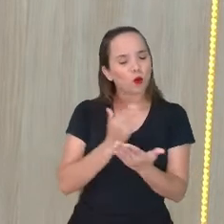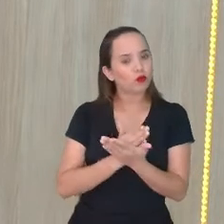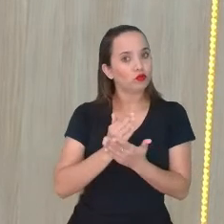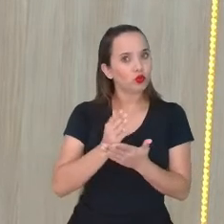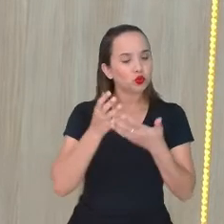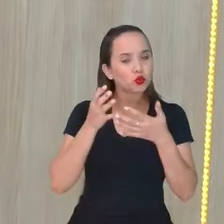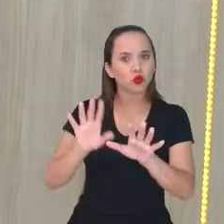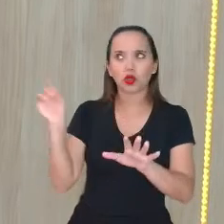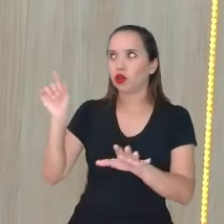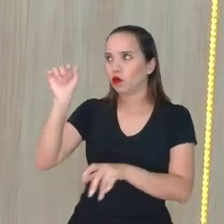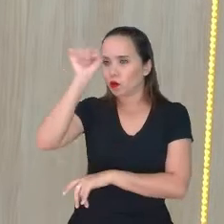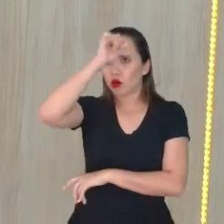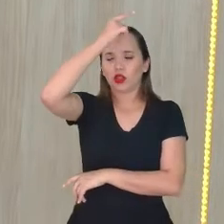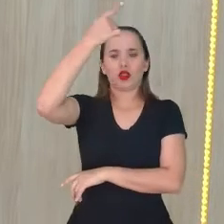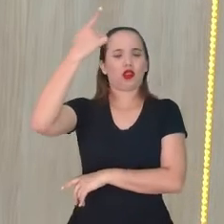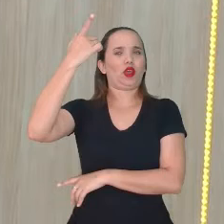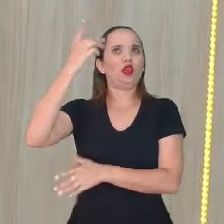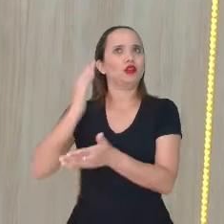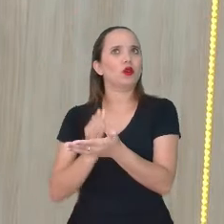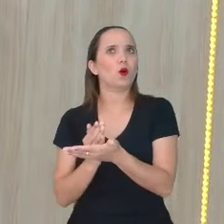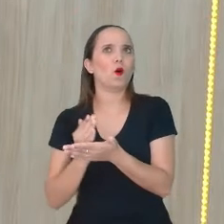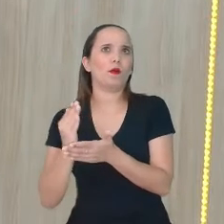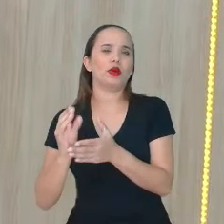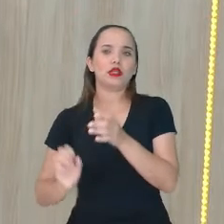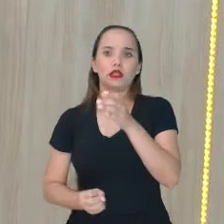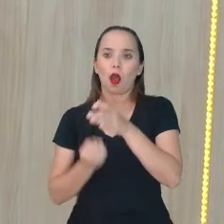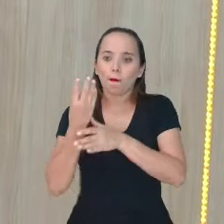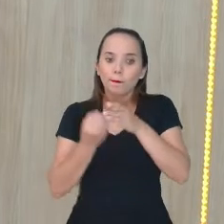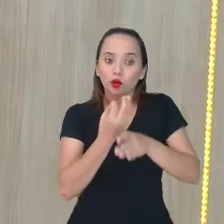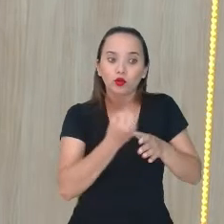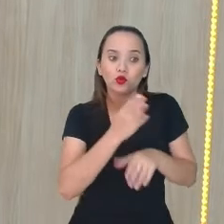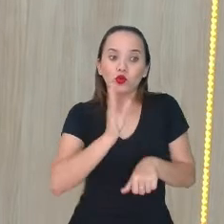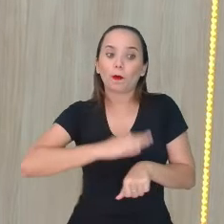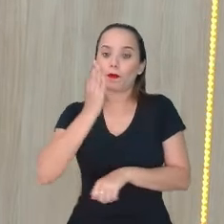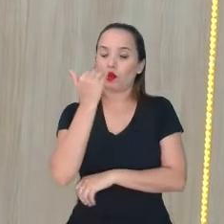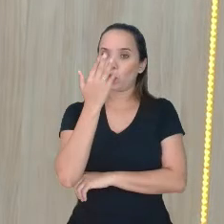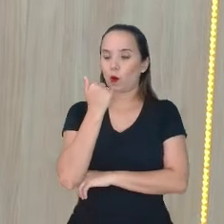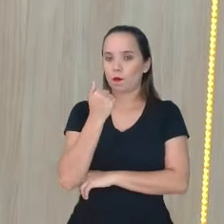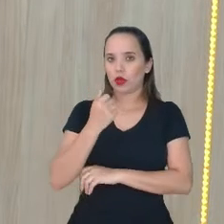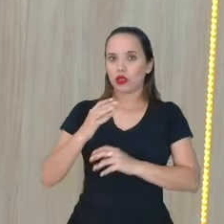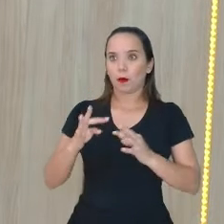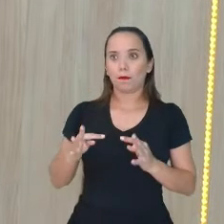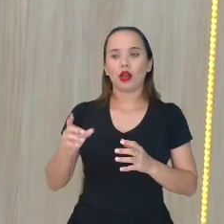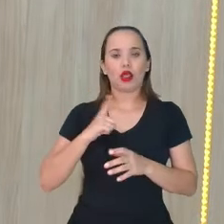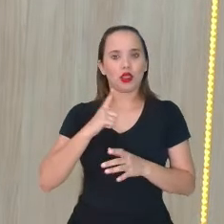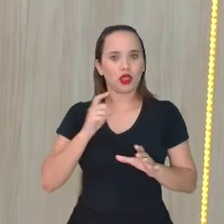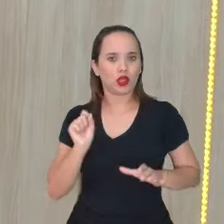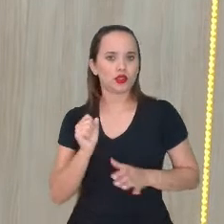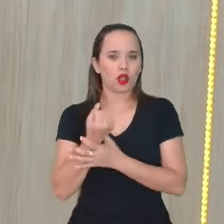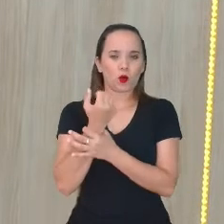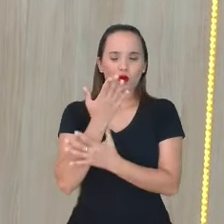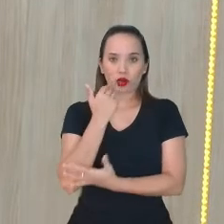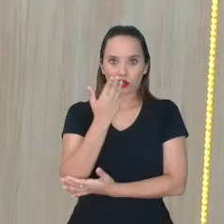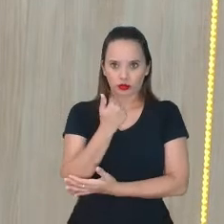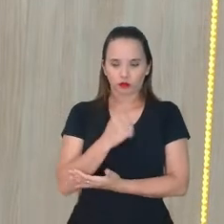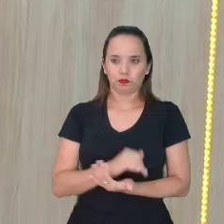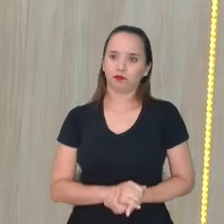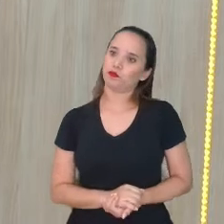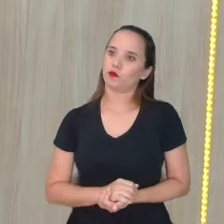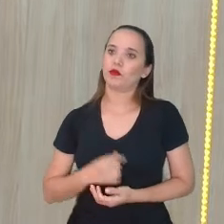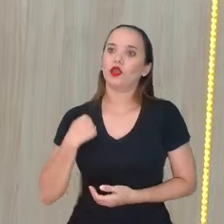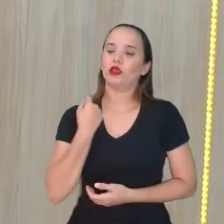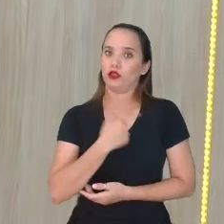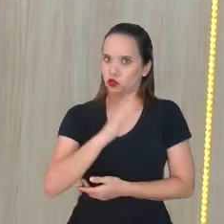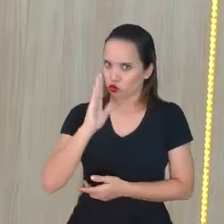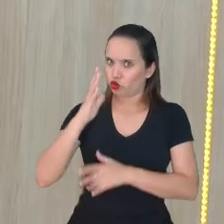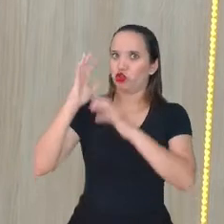essa ideia, né, inicial de aumentar a produção de alimentos para ter a segurança alimentar. E a gente já